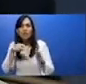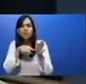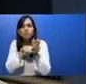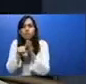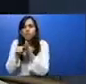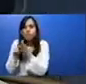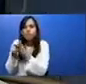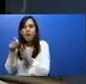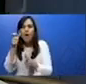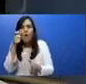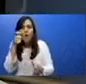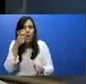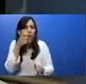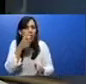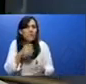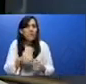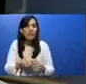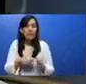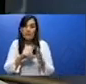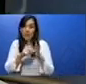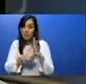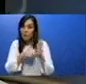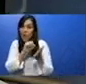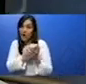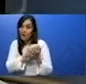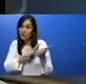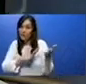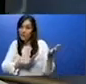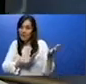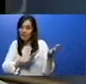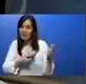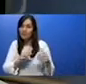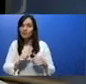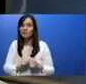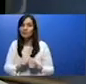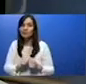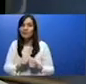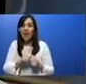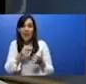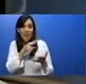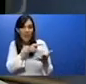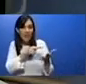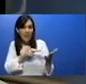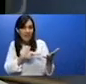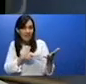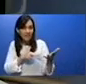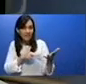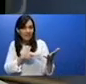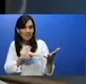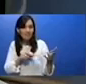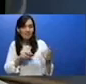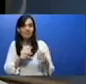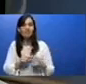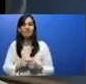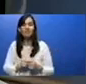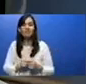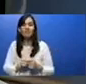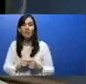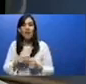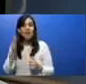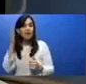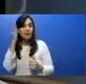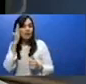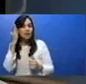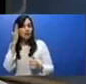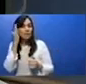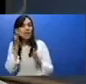imagem. Vamos fazer a atividade da página 9, o ler, da página 10 e 11, entender